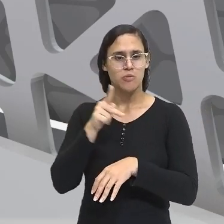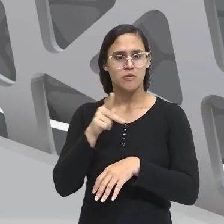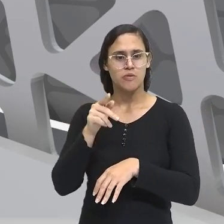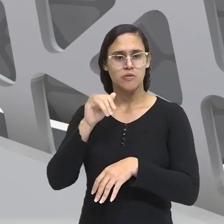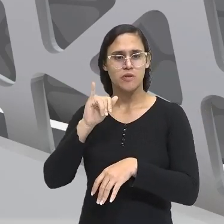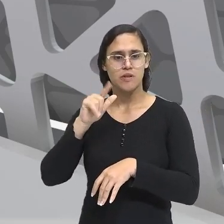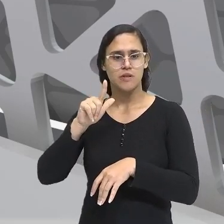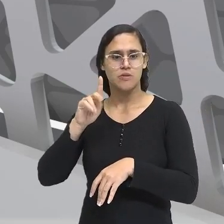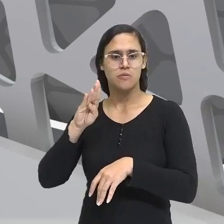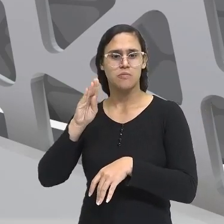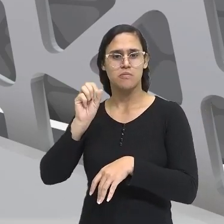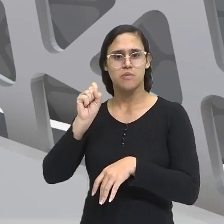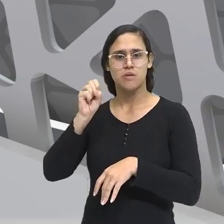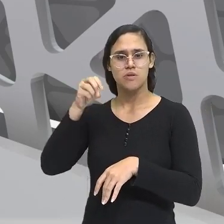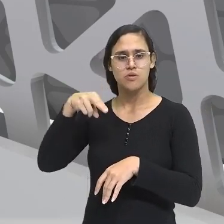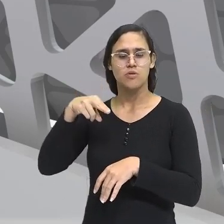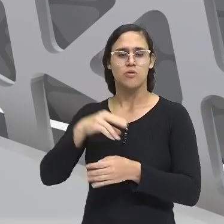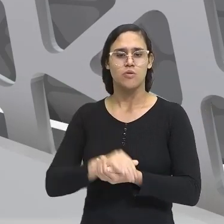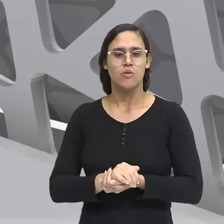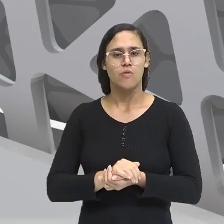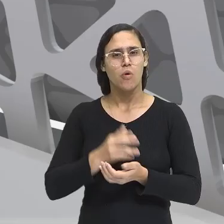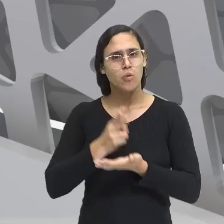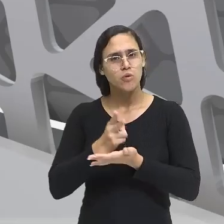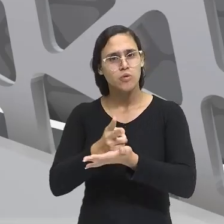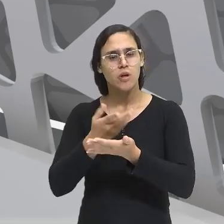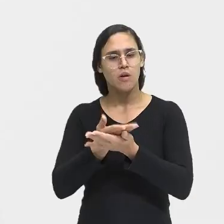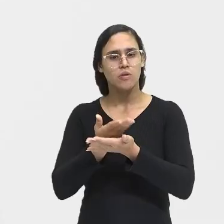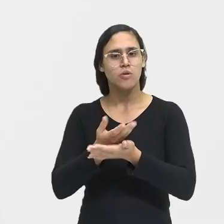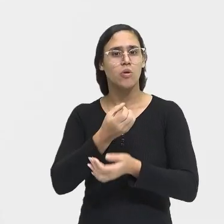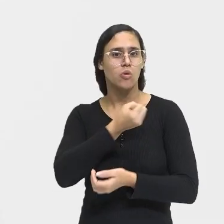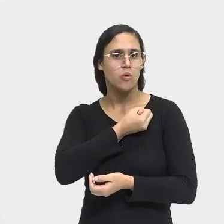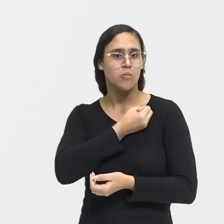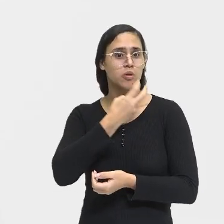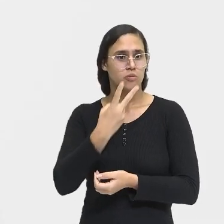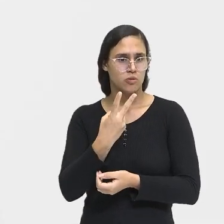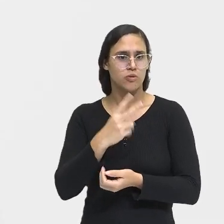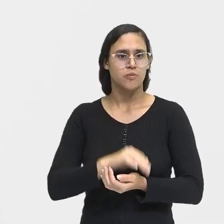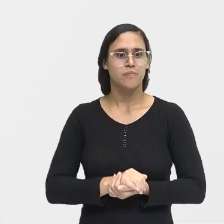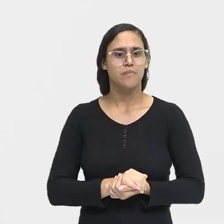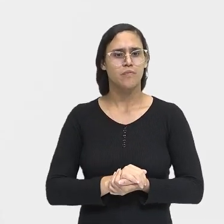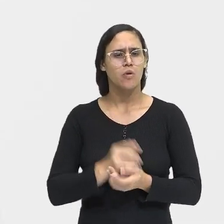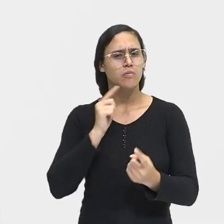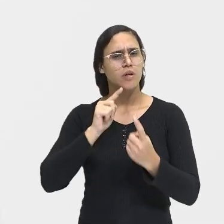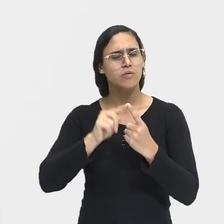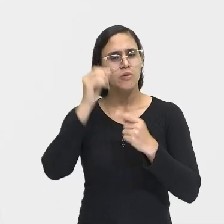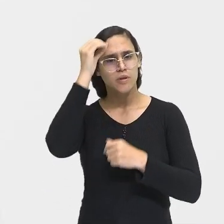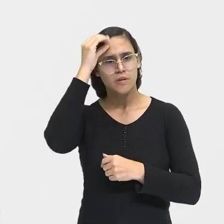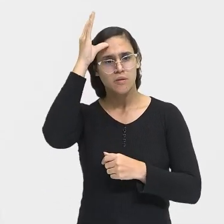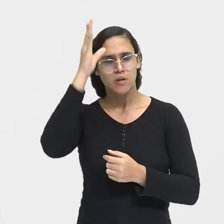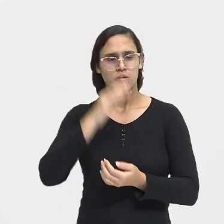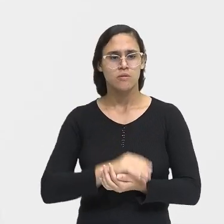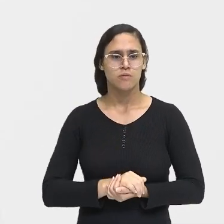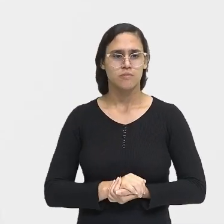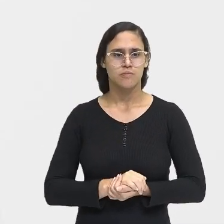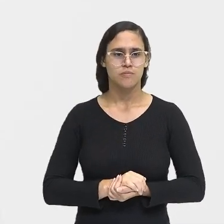dar continuidade às nossas atividades da aula de hoje, com a aula de número 2. Vamos verificar qual é o objeto de conhecimento.